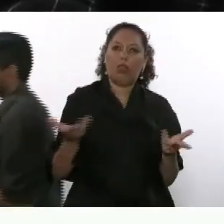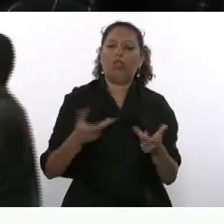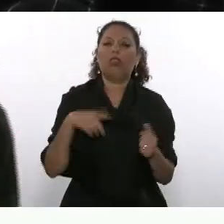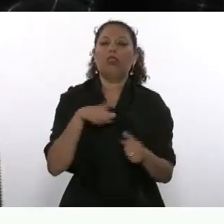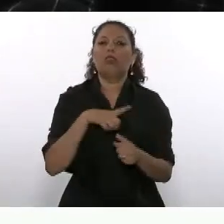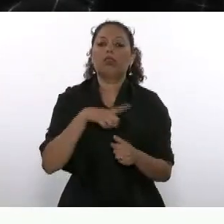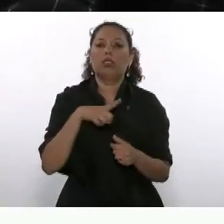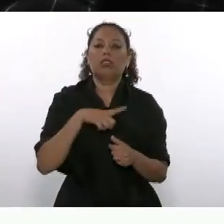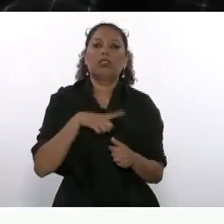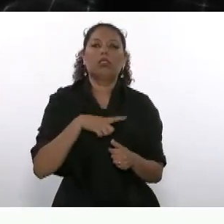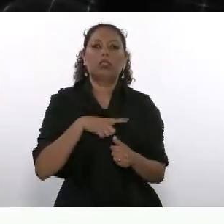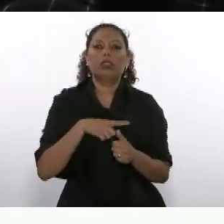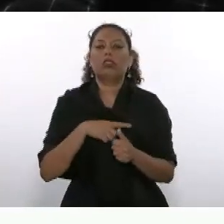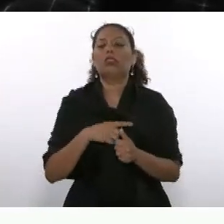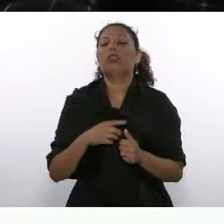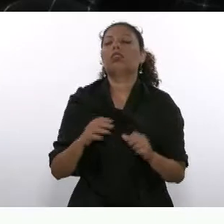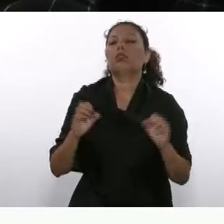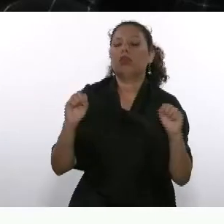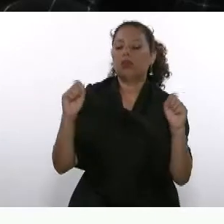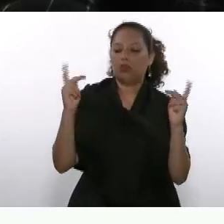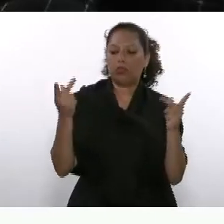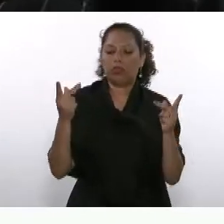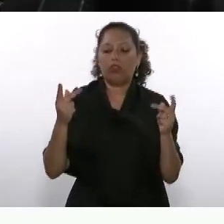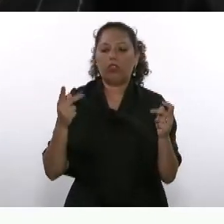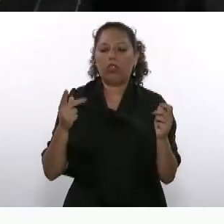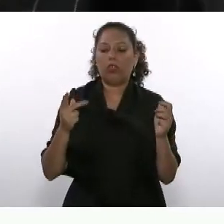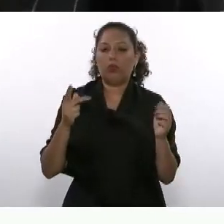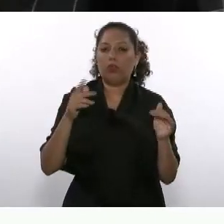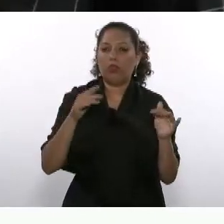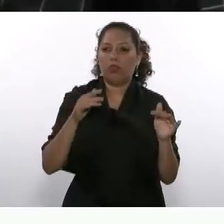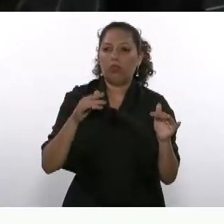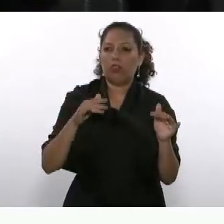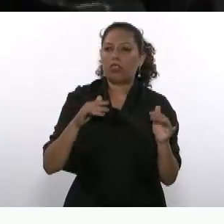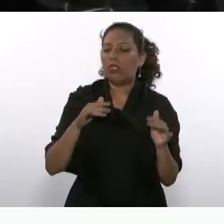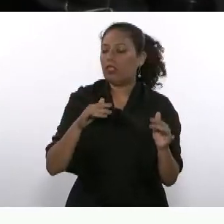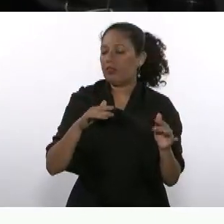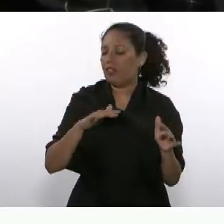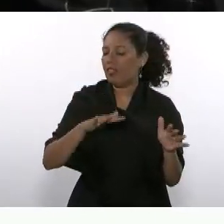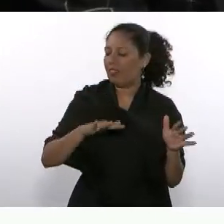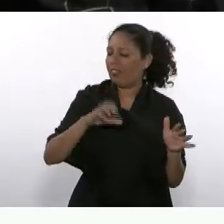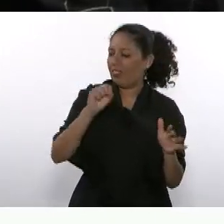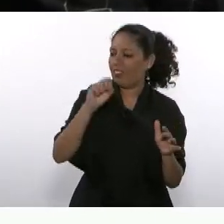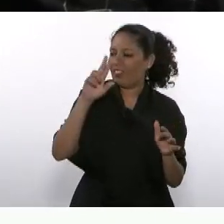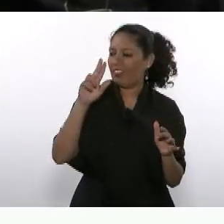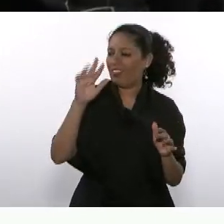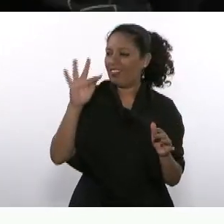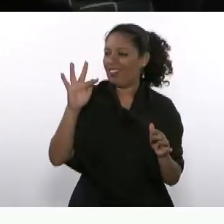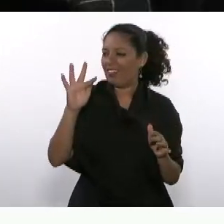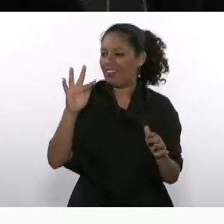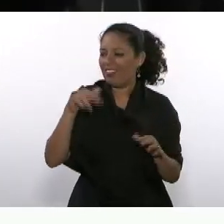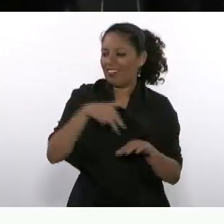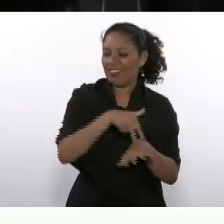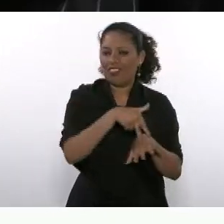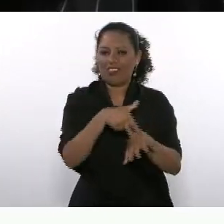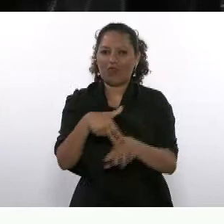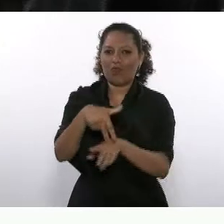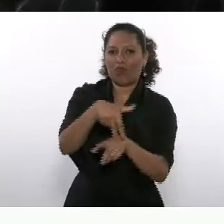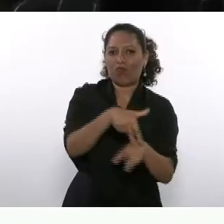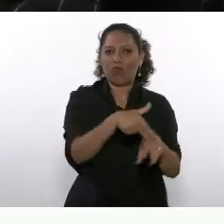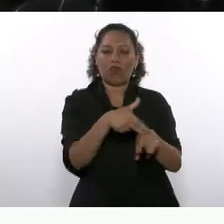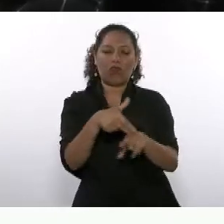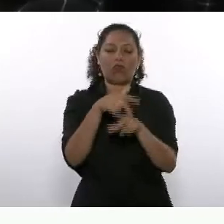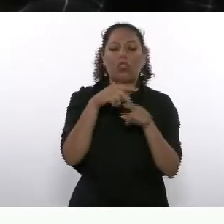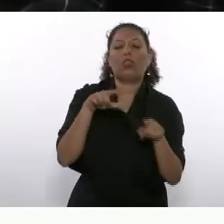para PCDs. O local ainda está em definição. E também a gente tem o projeto das Empoderadas, que é um projeto